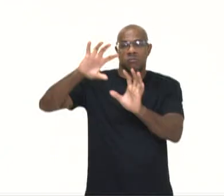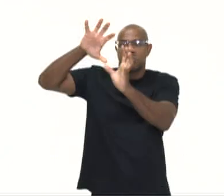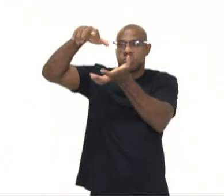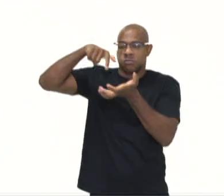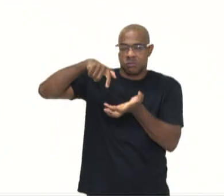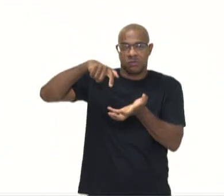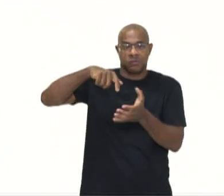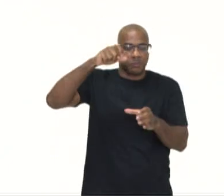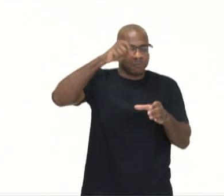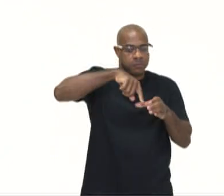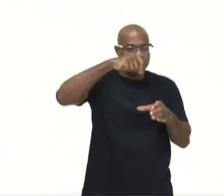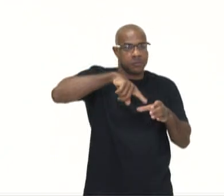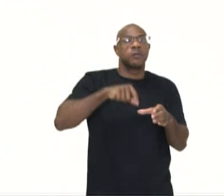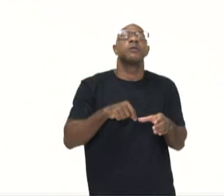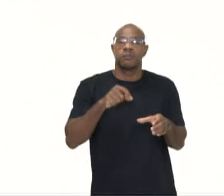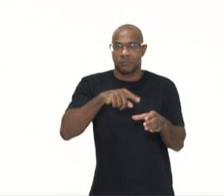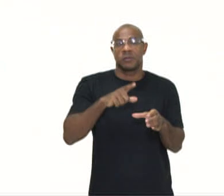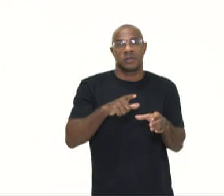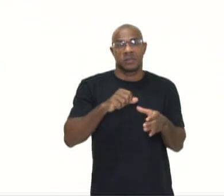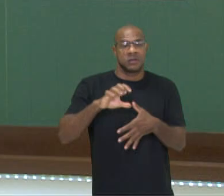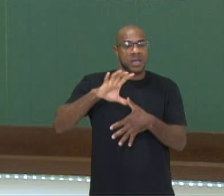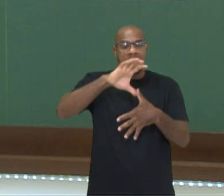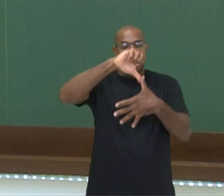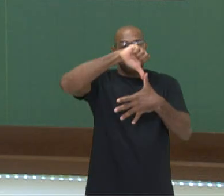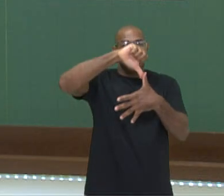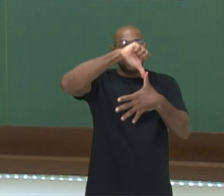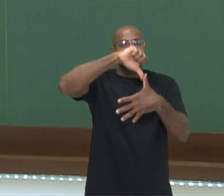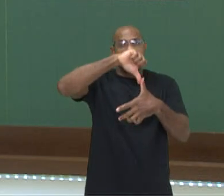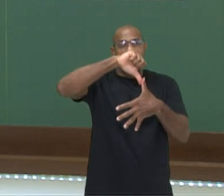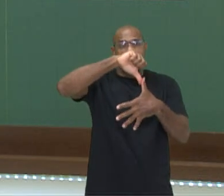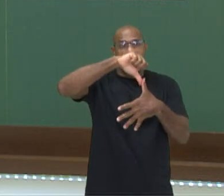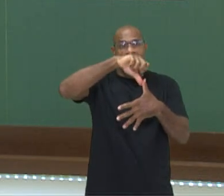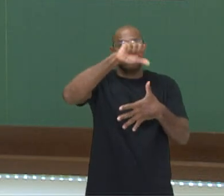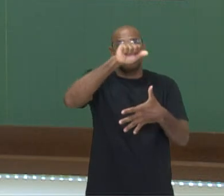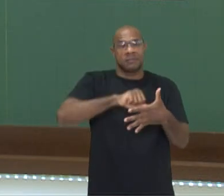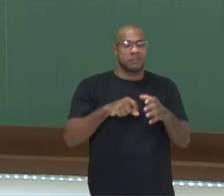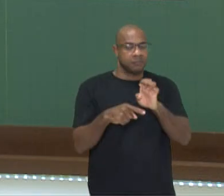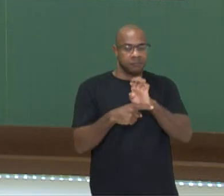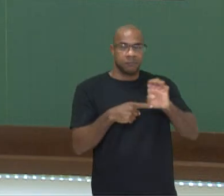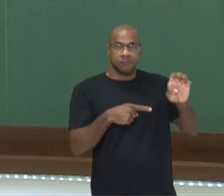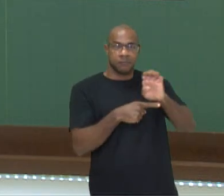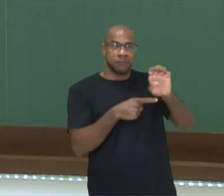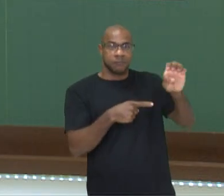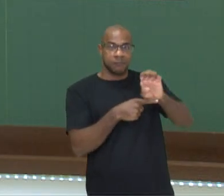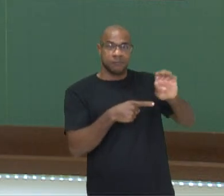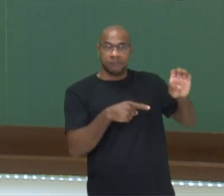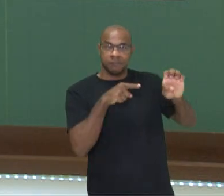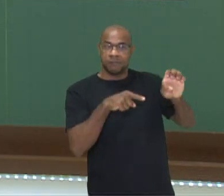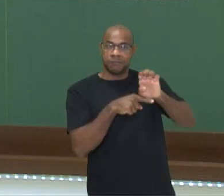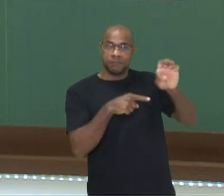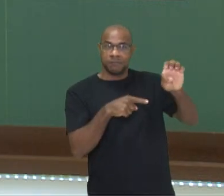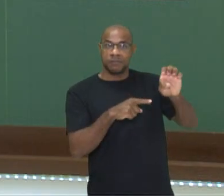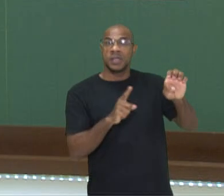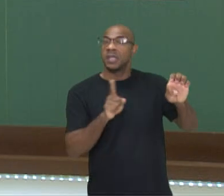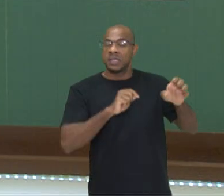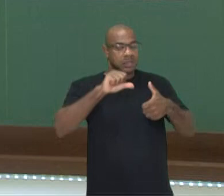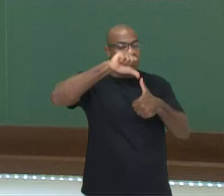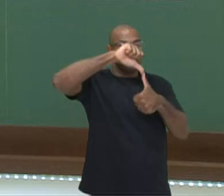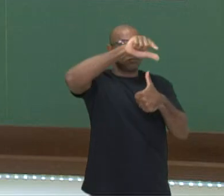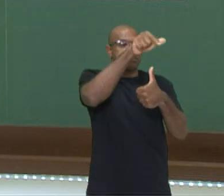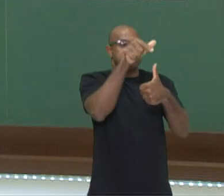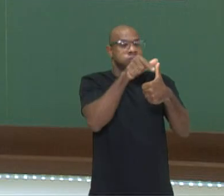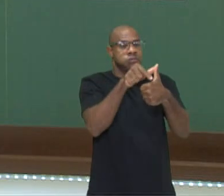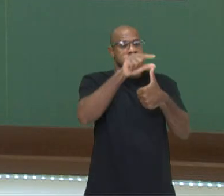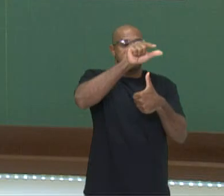América do Sul, atual Equador, e não na América Central, como se